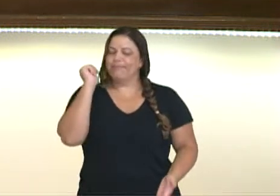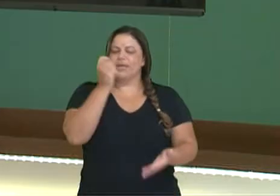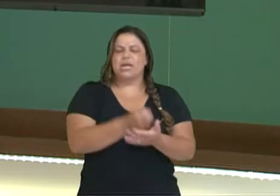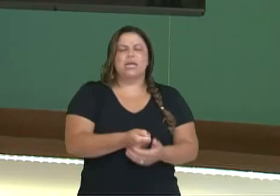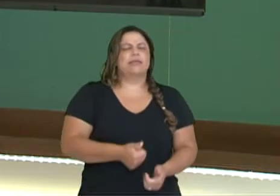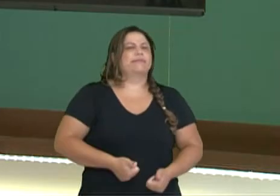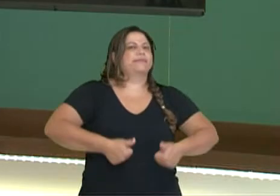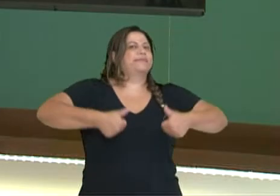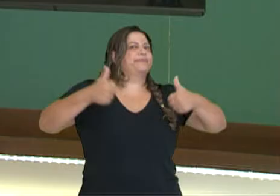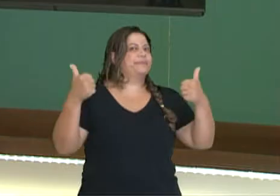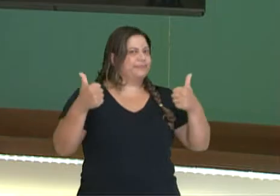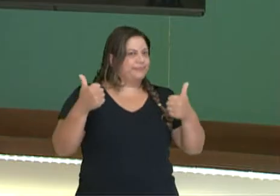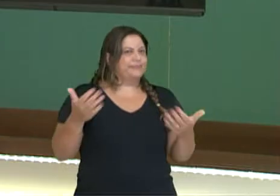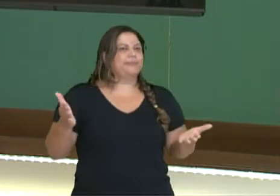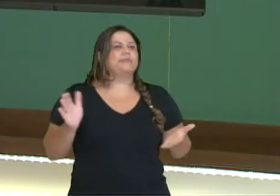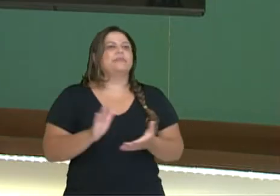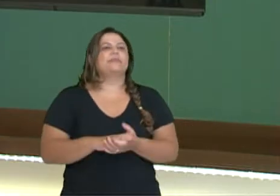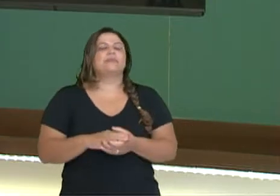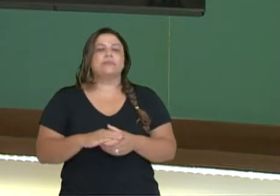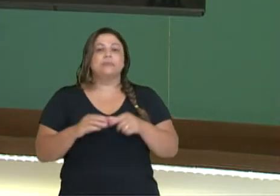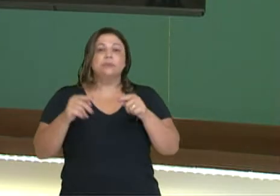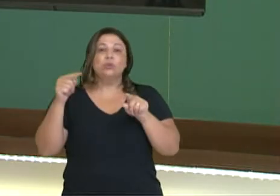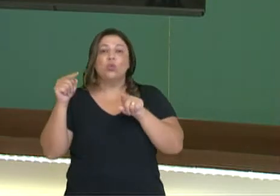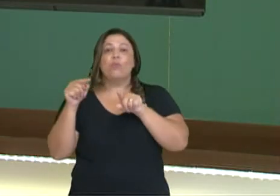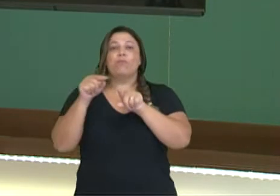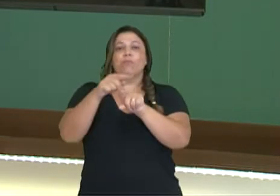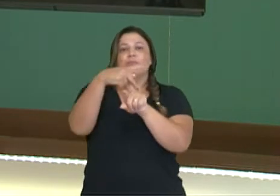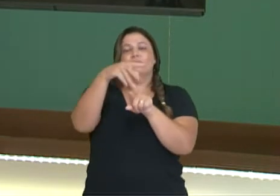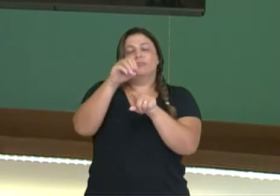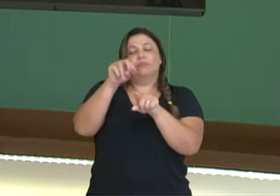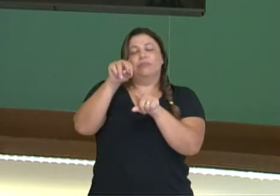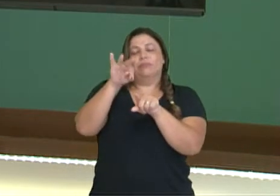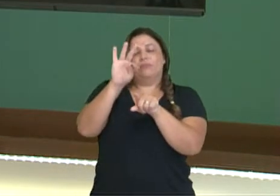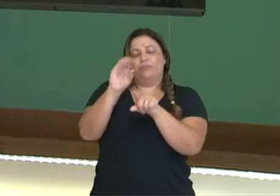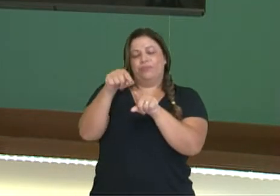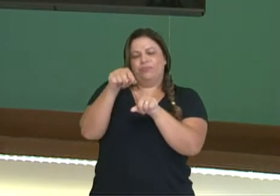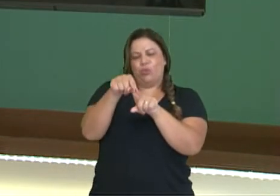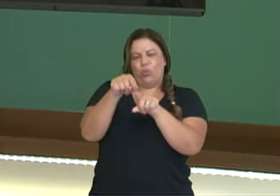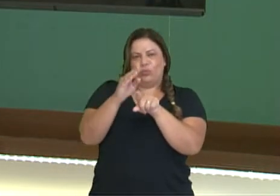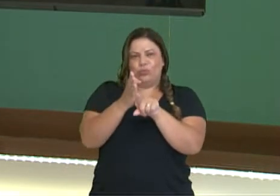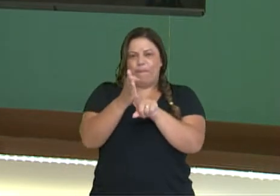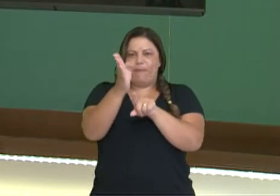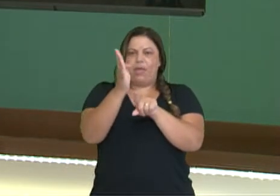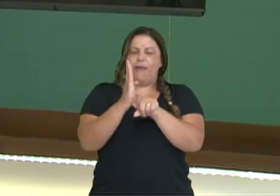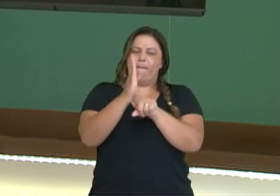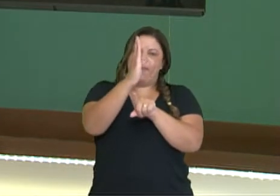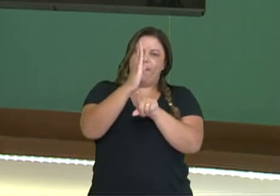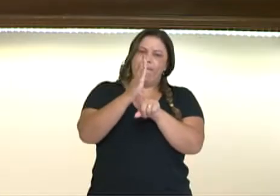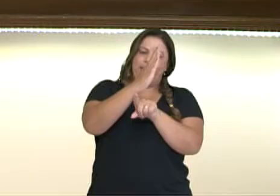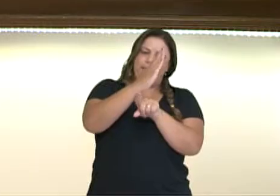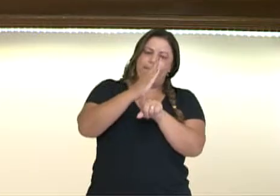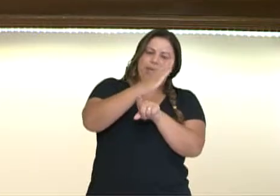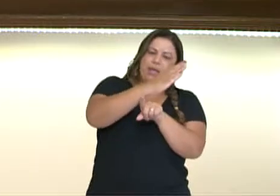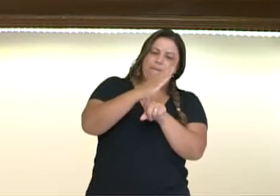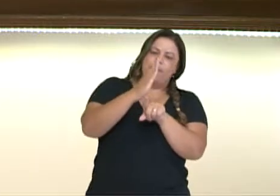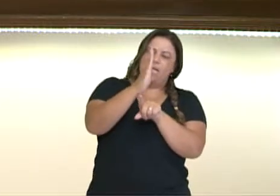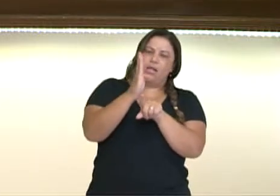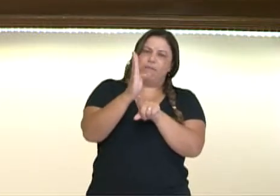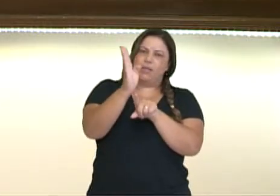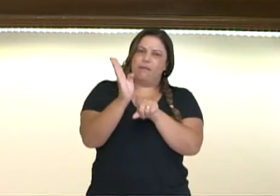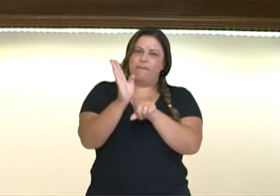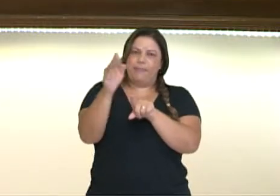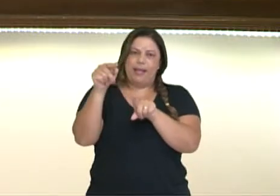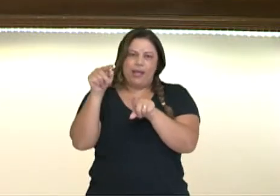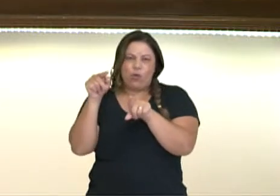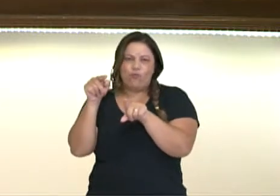o ponto está bem aqui. E através desse ponto, ele criou todas as linhas de construção em volta e furou a